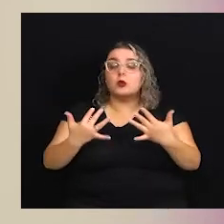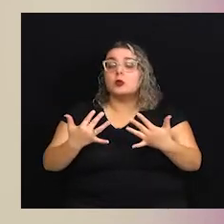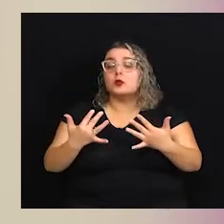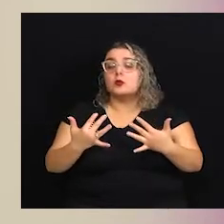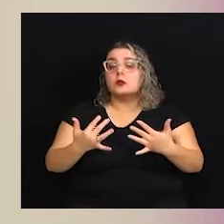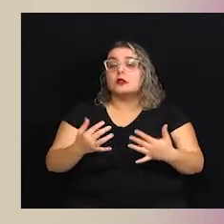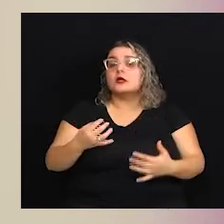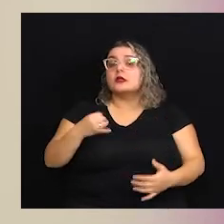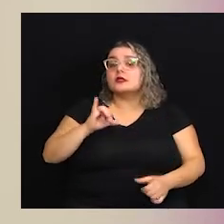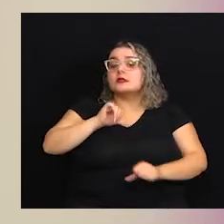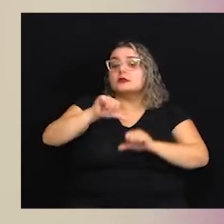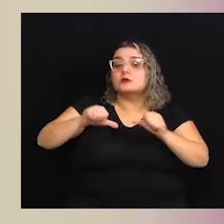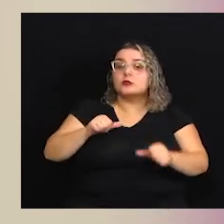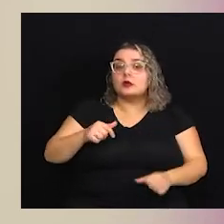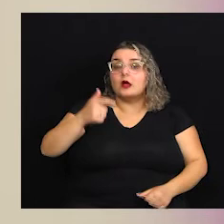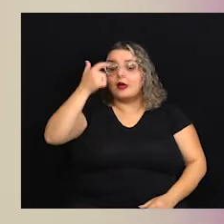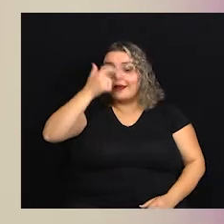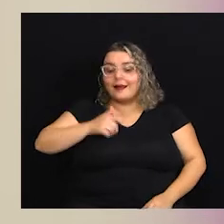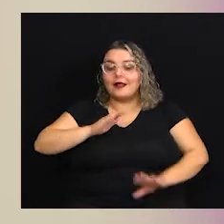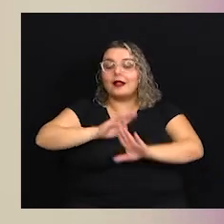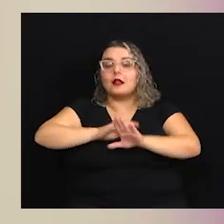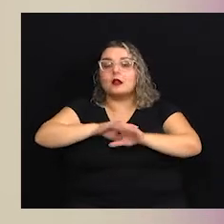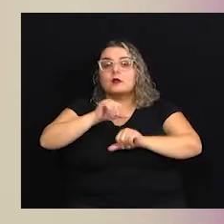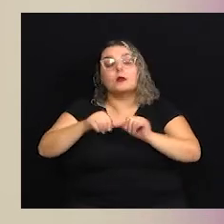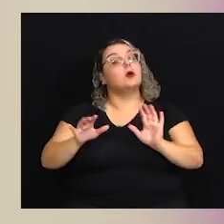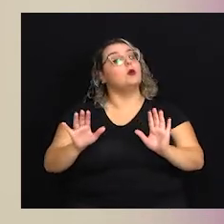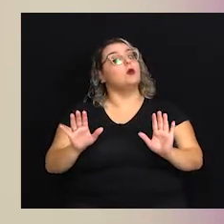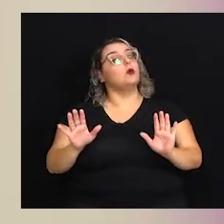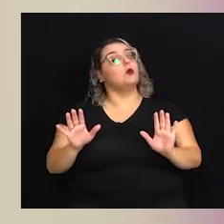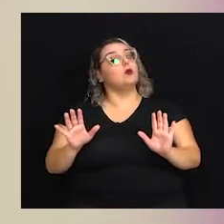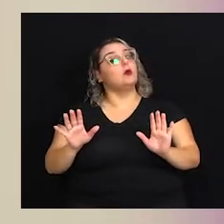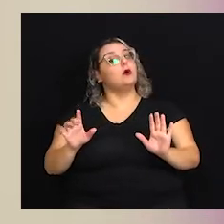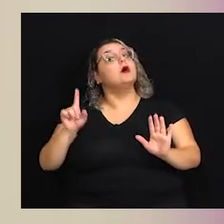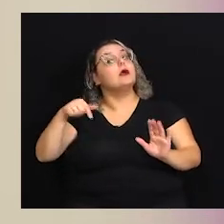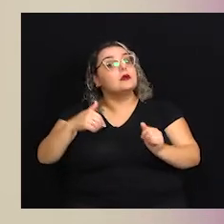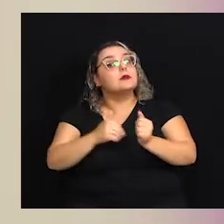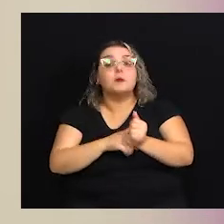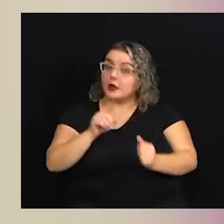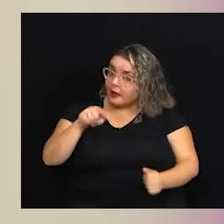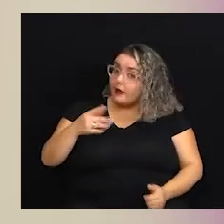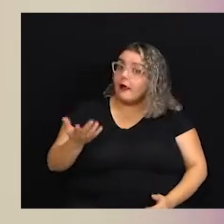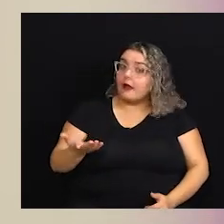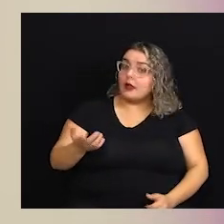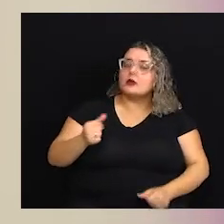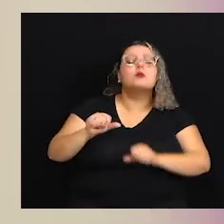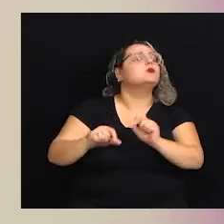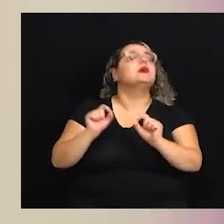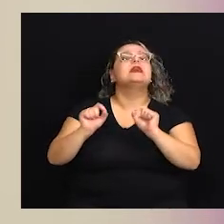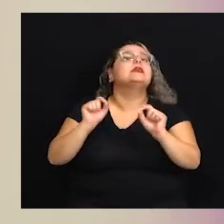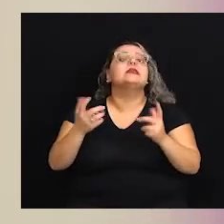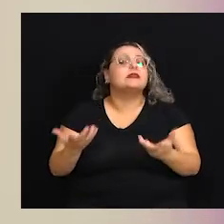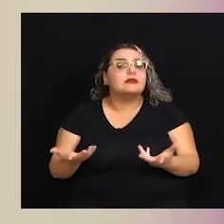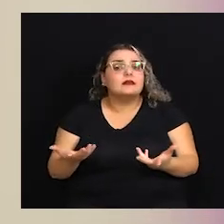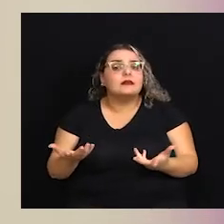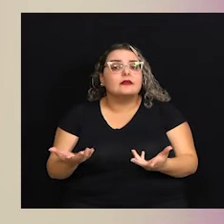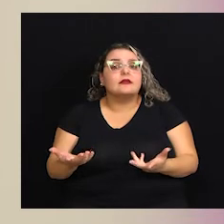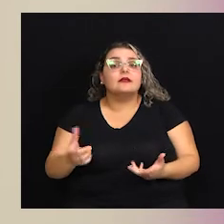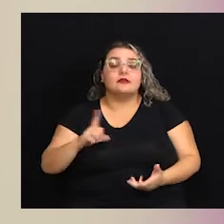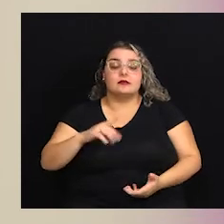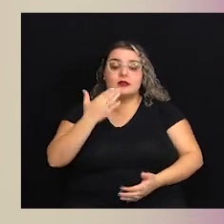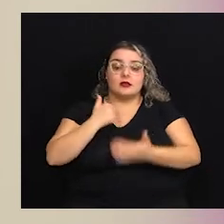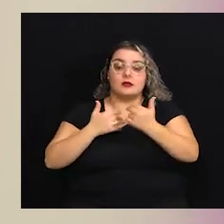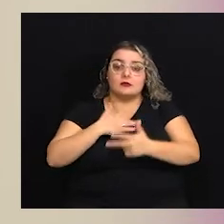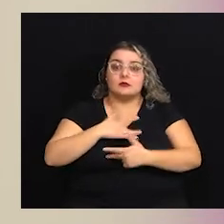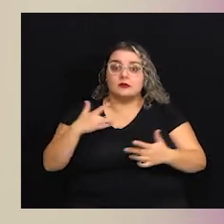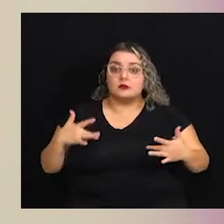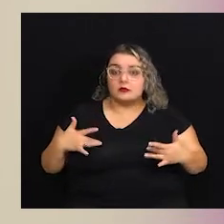nossas telespectadoras, que se mudou, ela tem que mudar. Opa! Então, esse é o pulo do gato? Eu tenho que mudar em quê? Tem alimentos